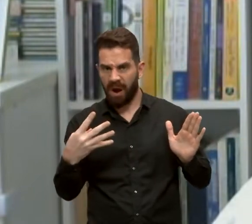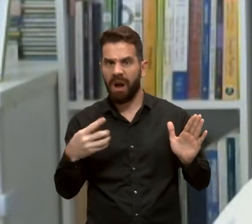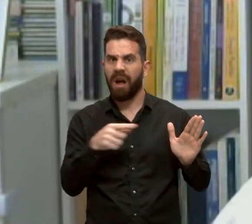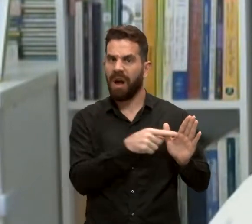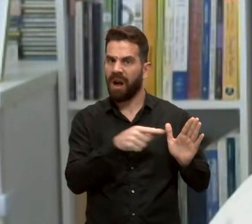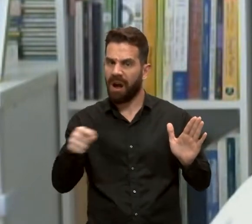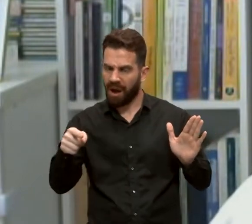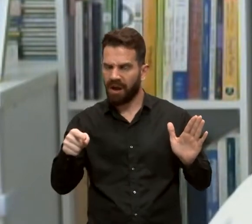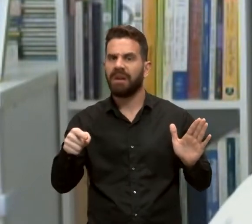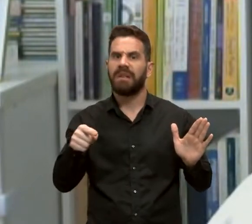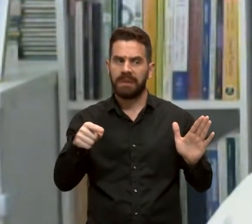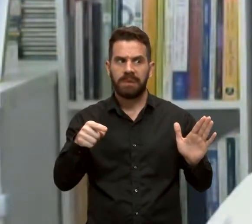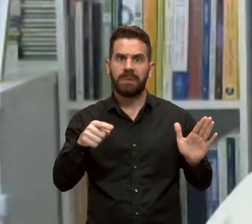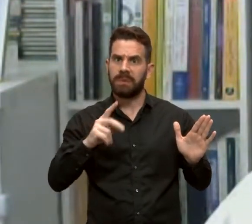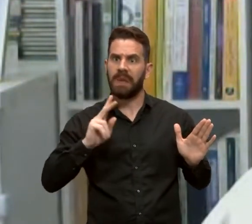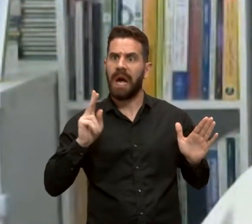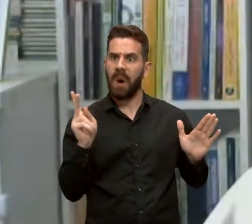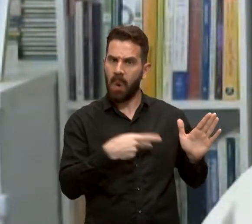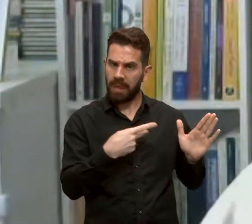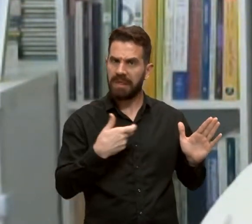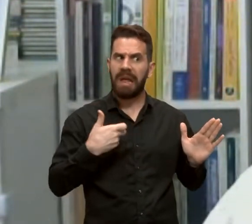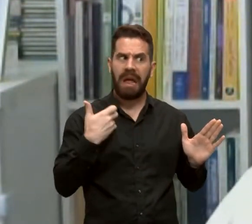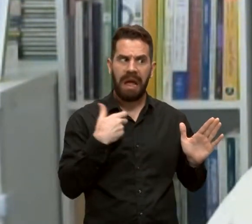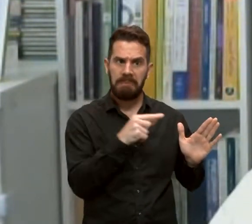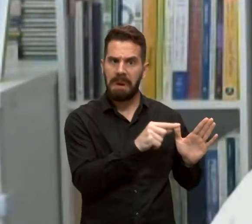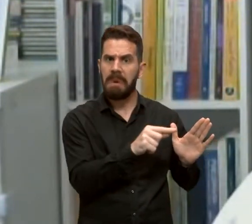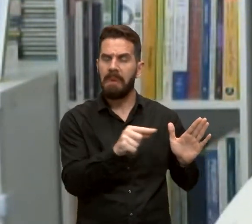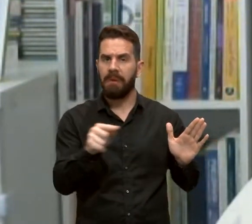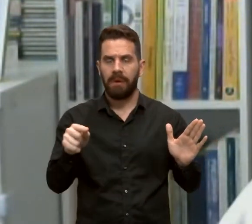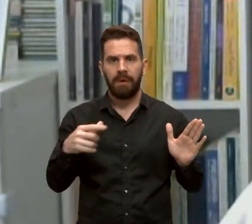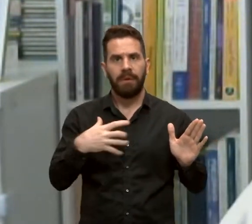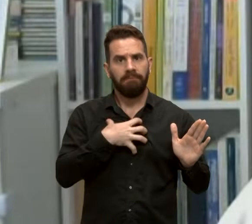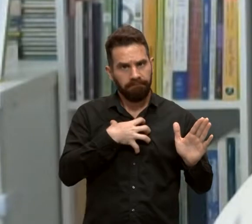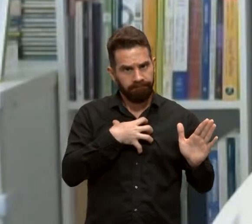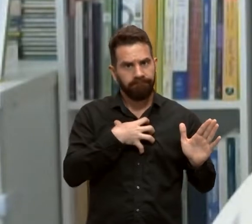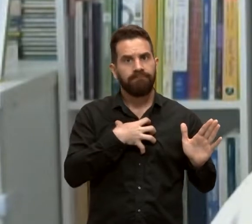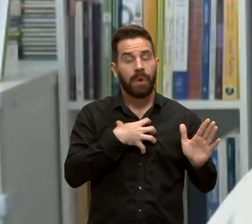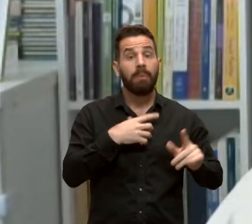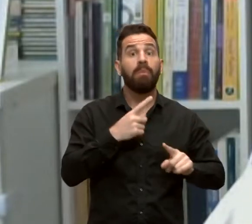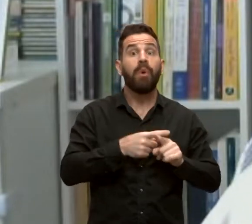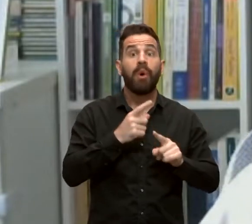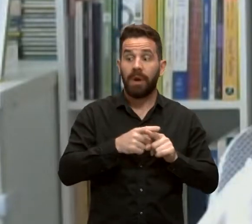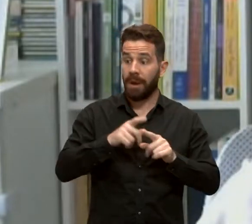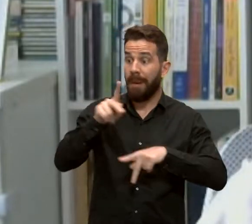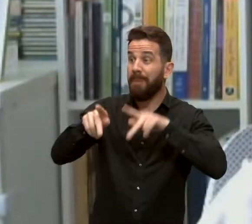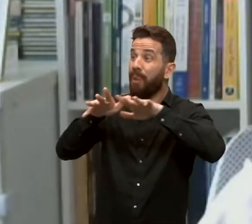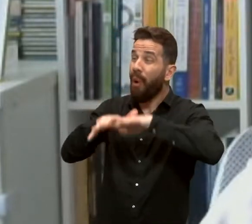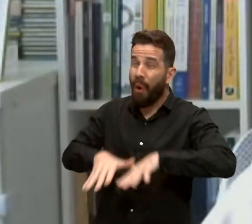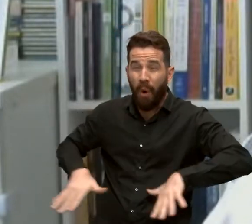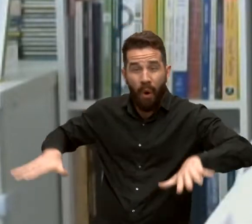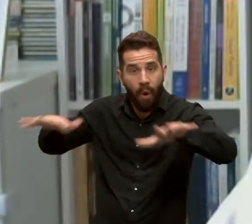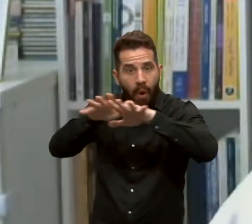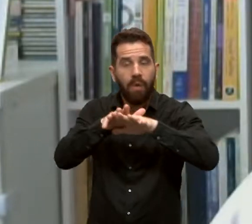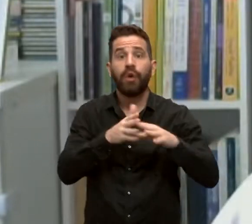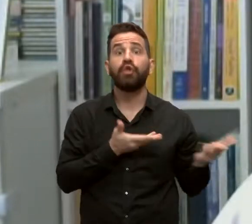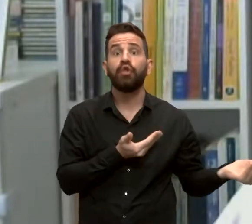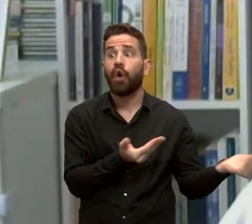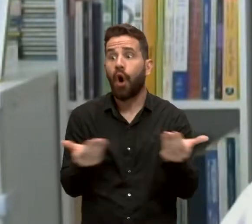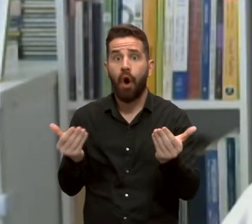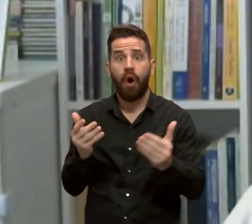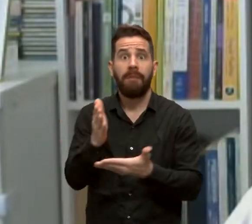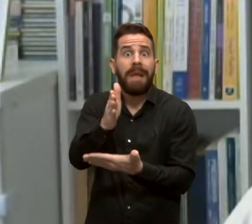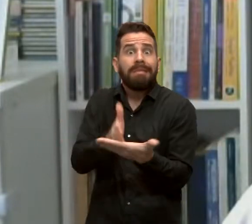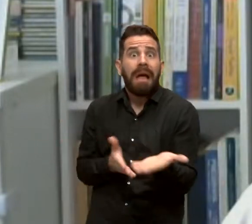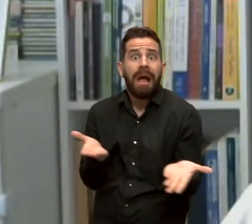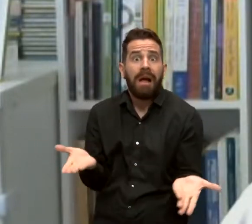nos preocupa muito, porque uma grande parte da população é uma parte de jovens, que estão nas universidades e nas